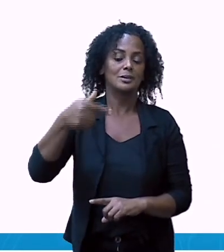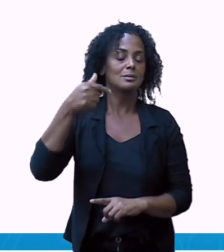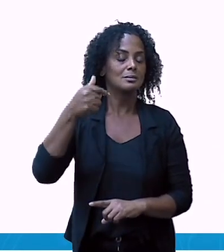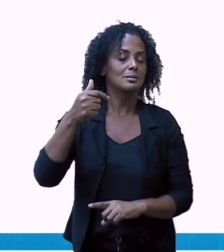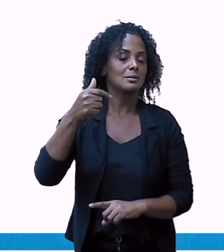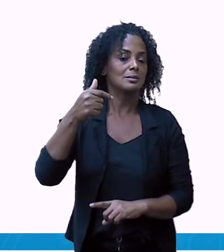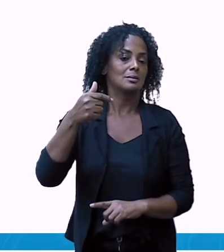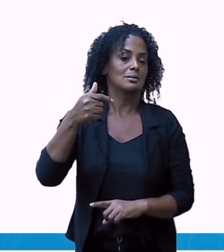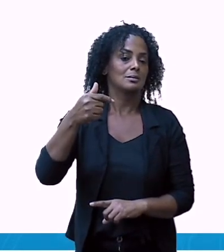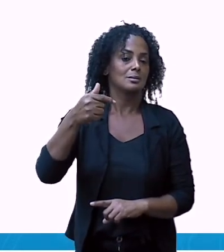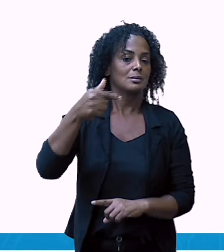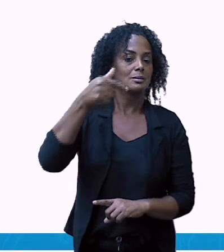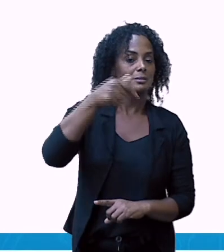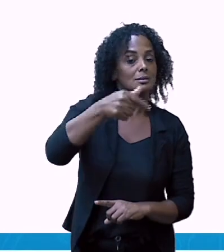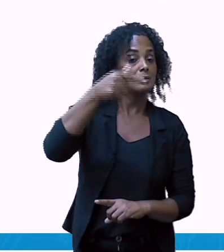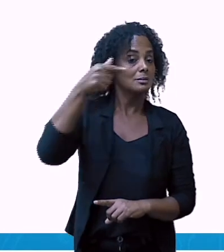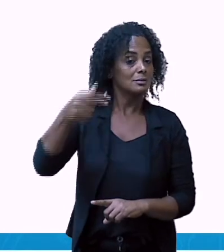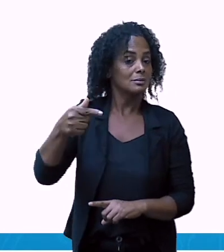77.